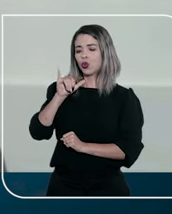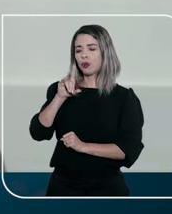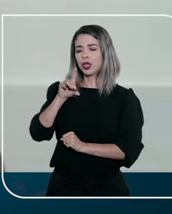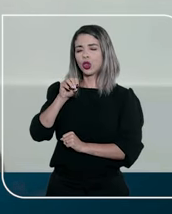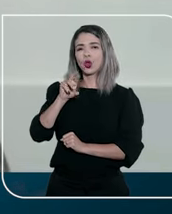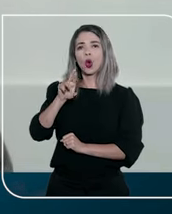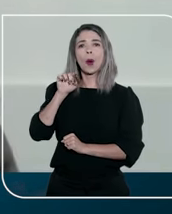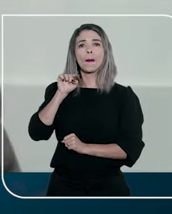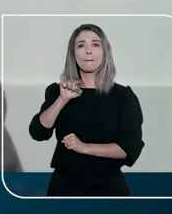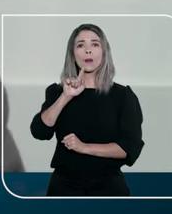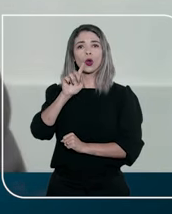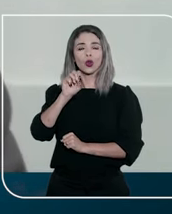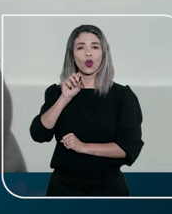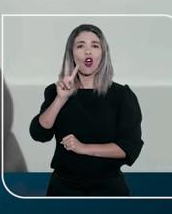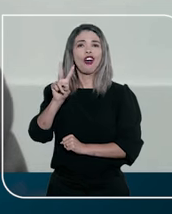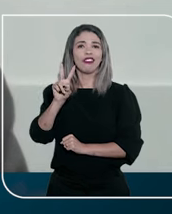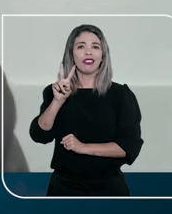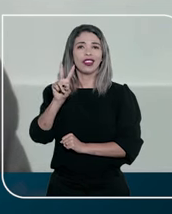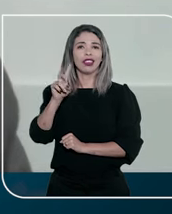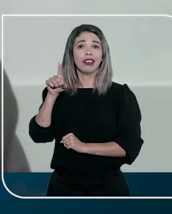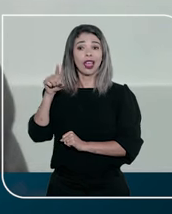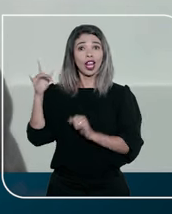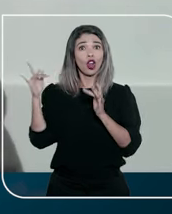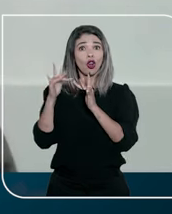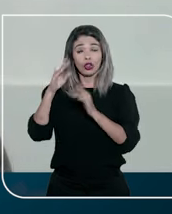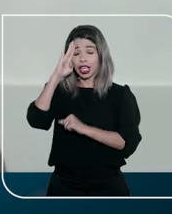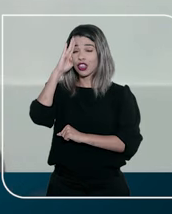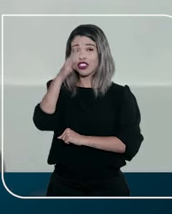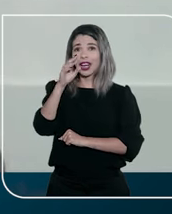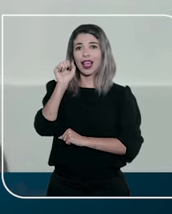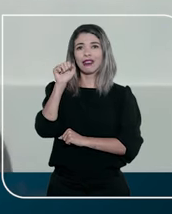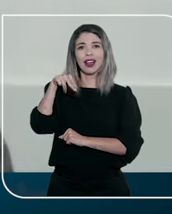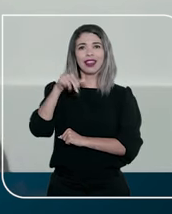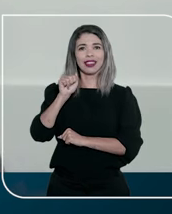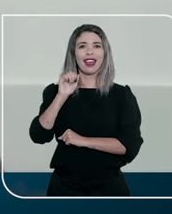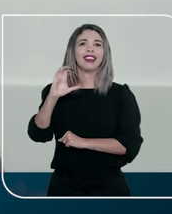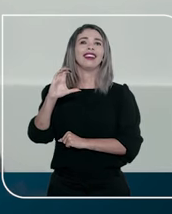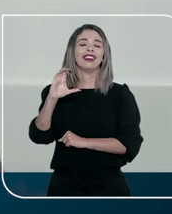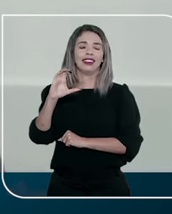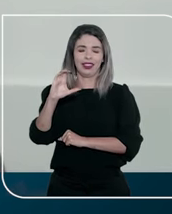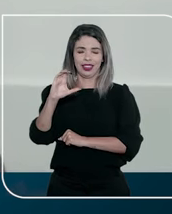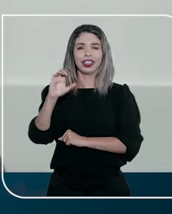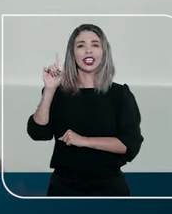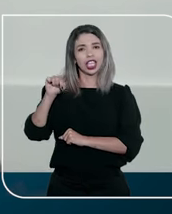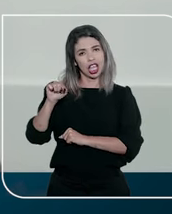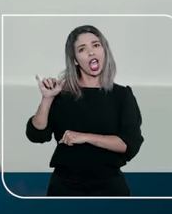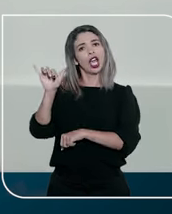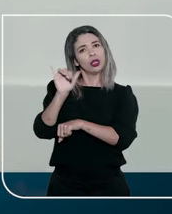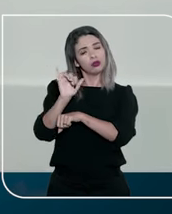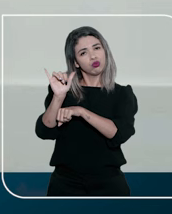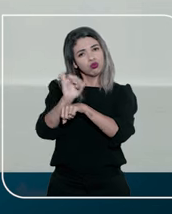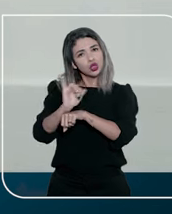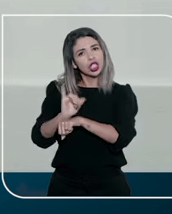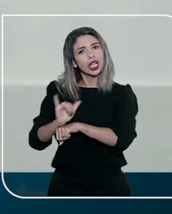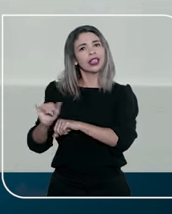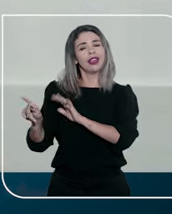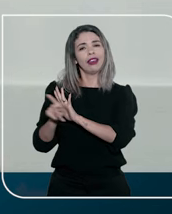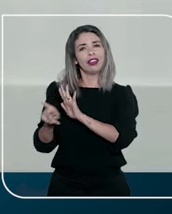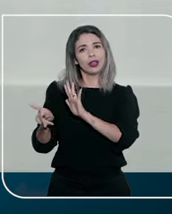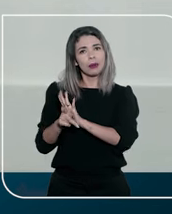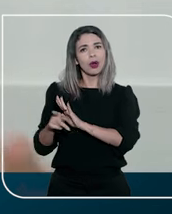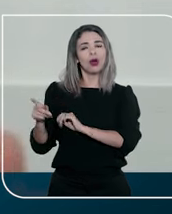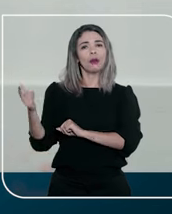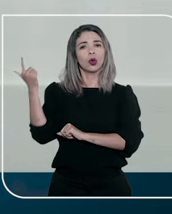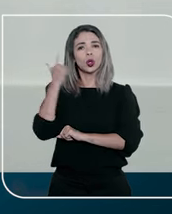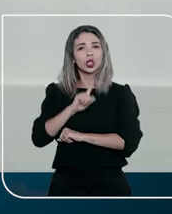Justiça, a qual a ANAC, que editou a Resolução 400, também utiliza como meio de fiscalização das companhias aéreas, como